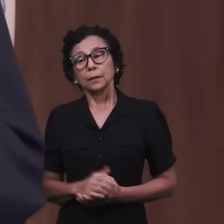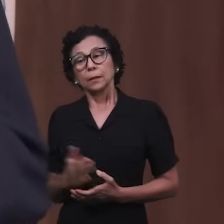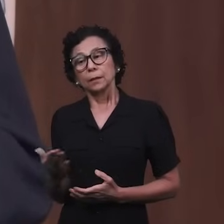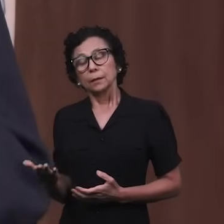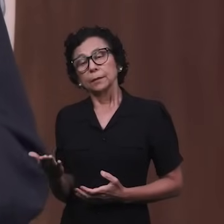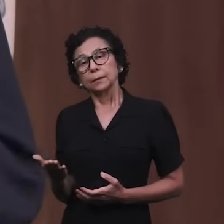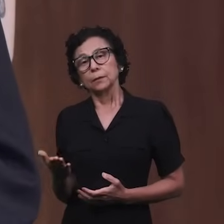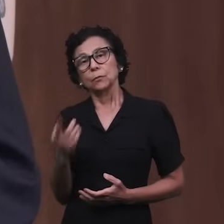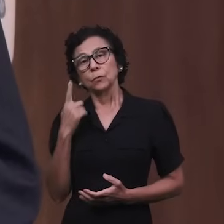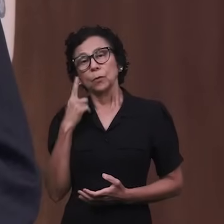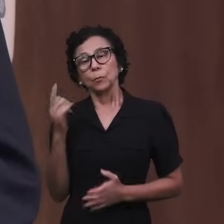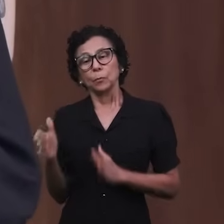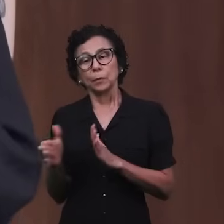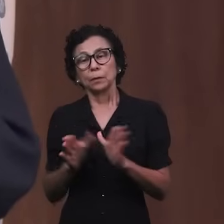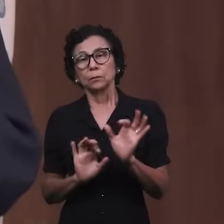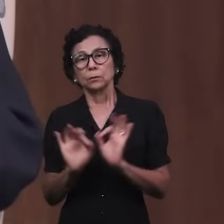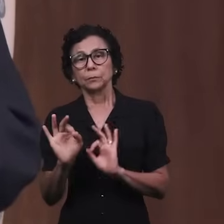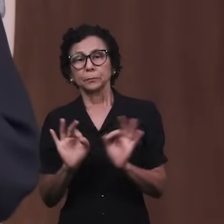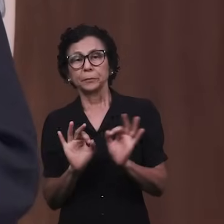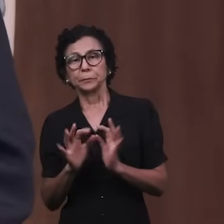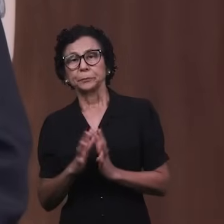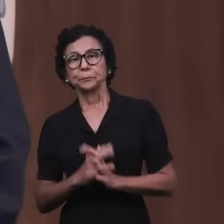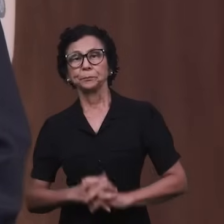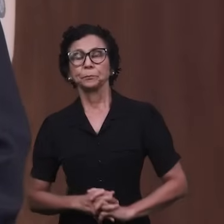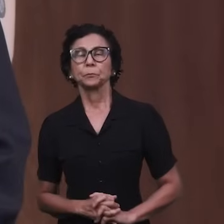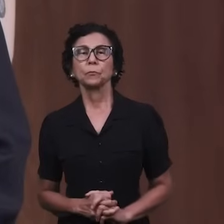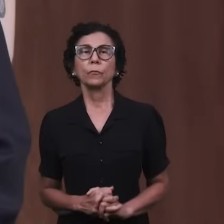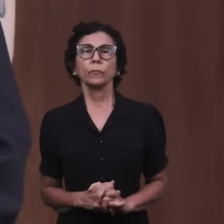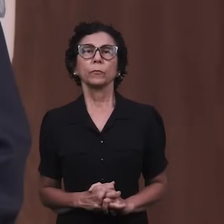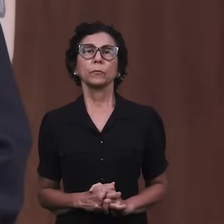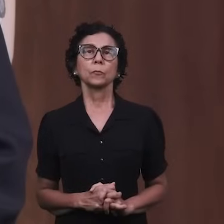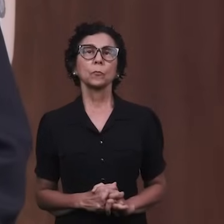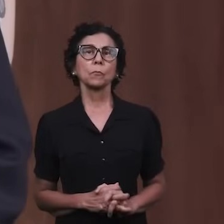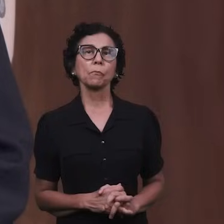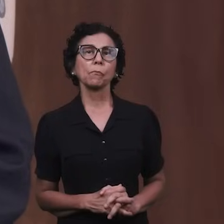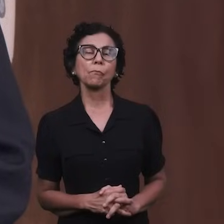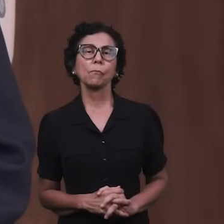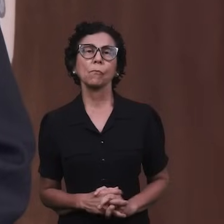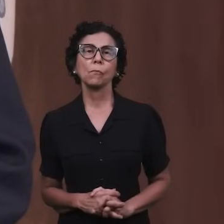esse tempo de preparo. Vou pedir ao pastor Gerson que fale a respeito.